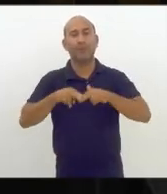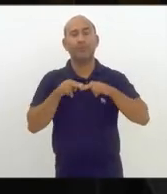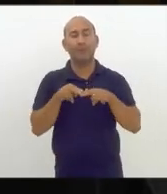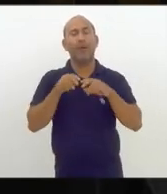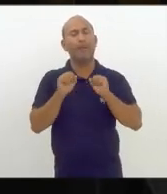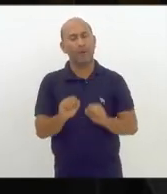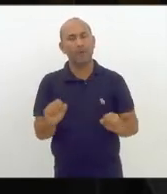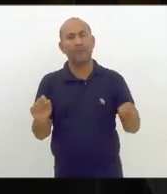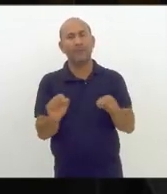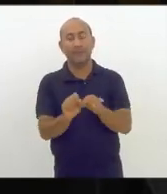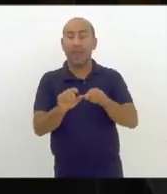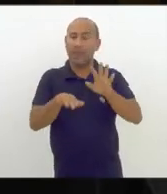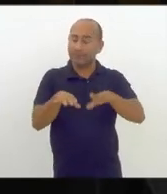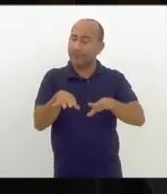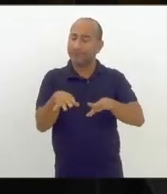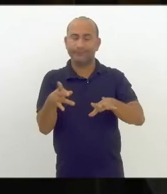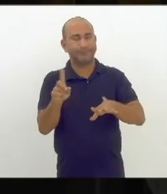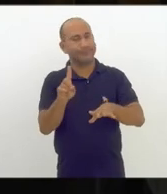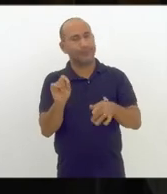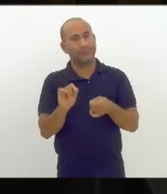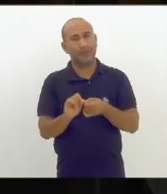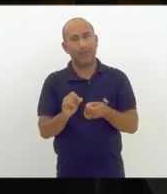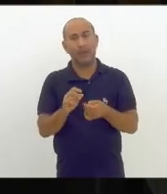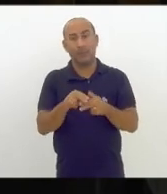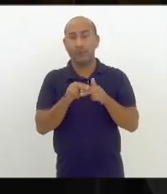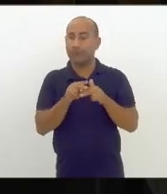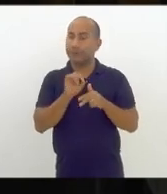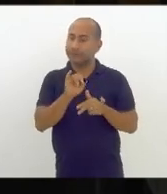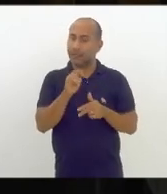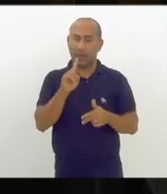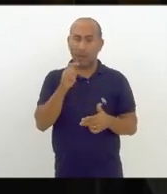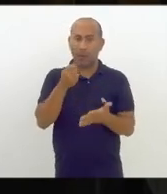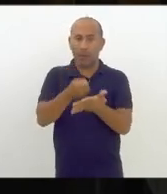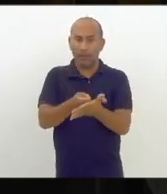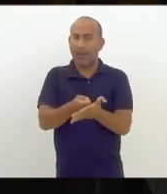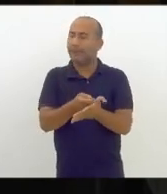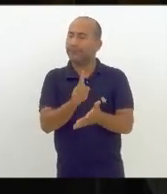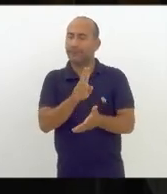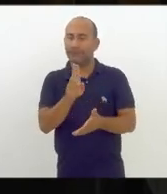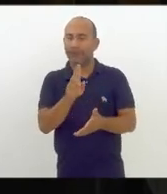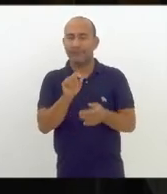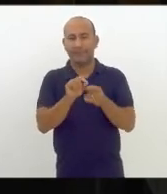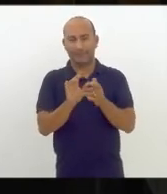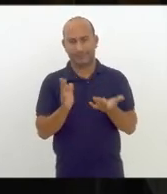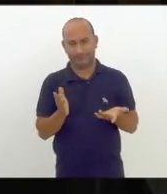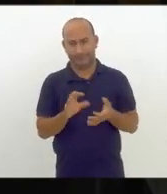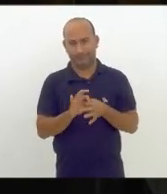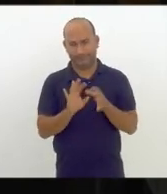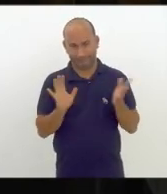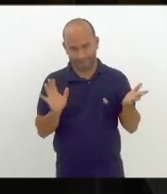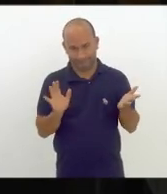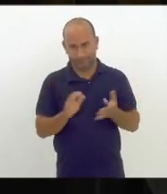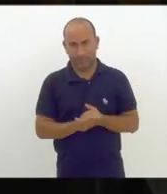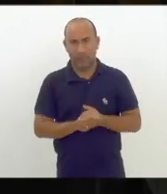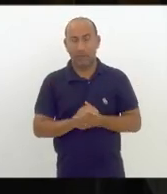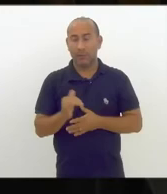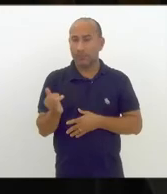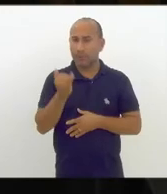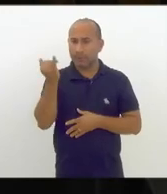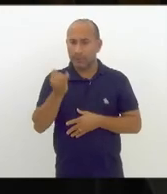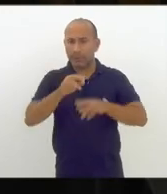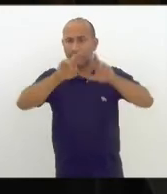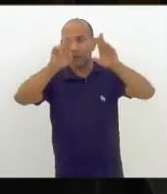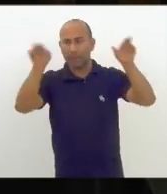eles, às vezes, não fazem. E, se não forem cobrados, não vão fazer. Né? Então, esse item da importância de abordarmos o